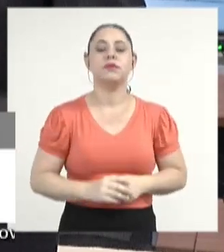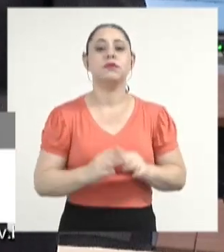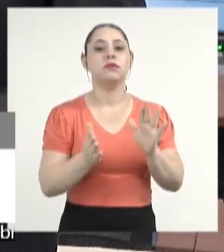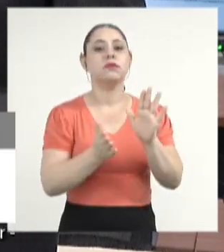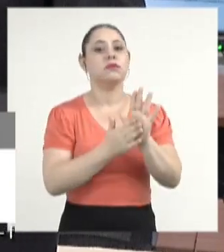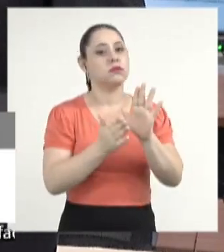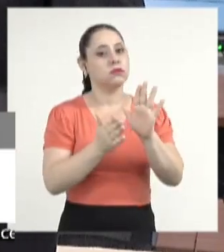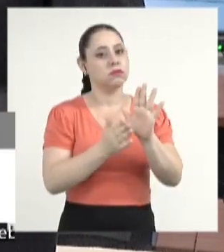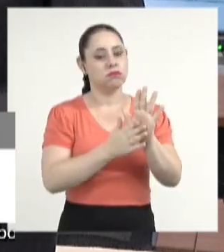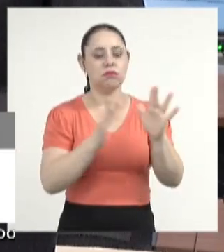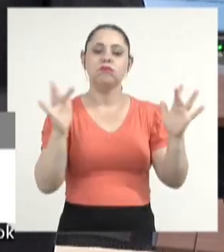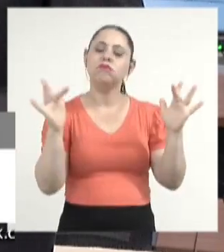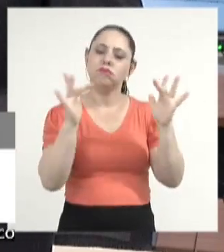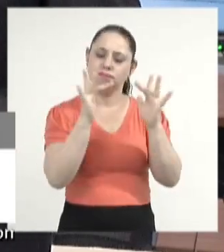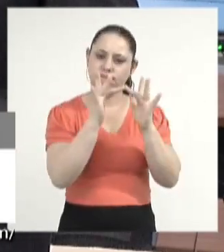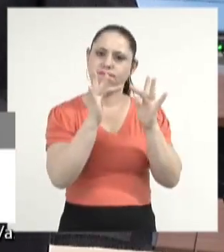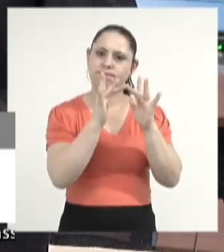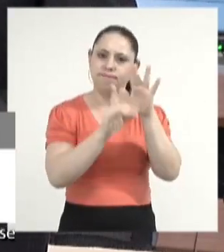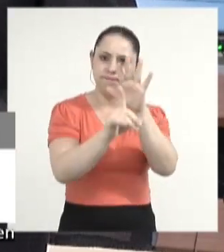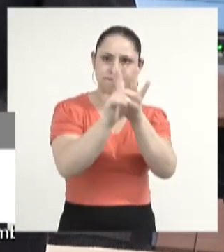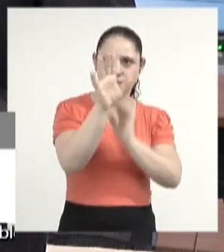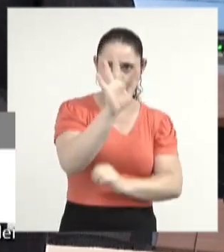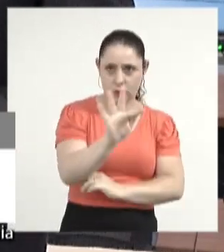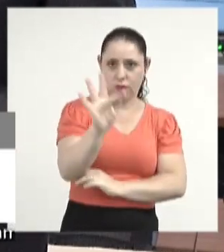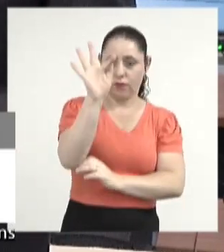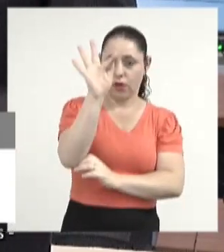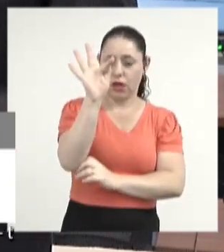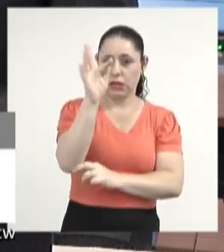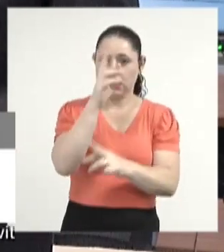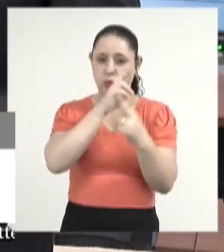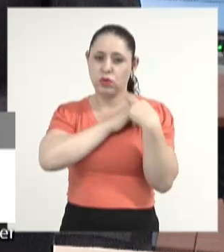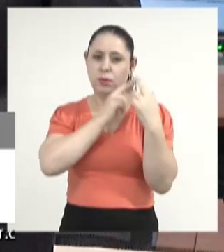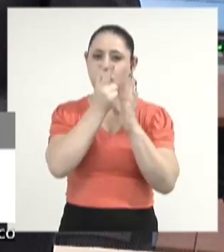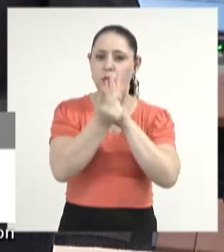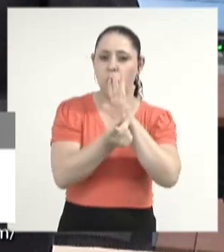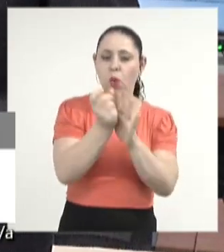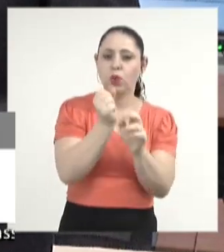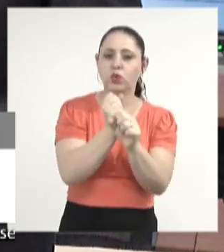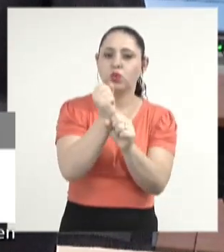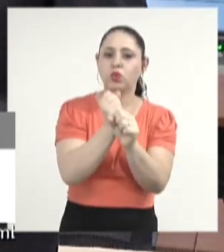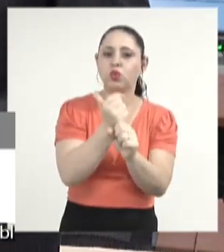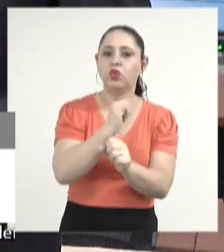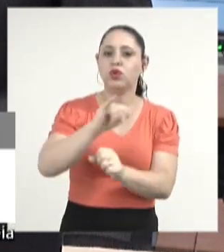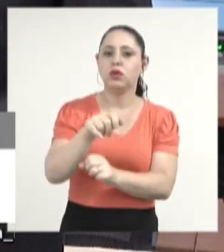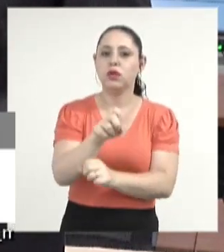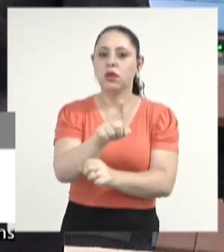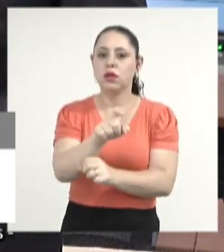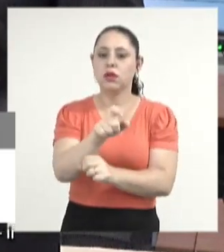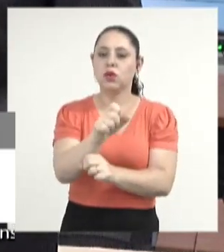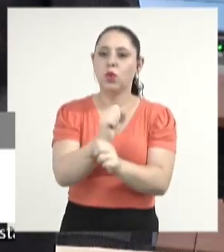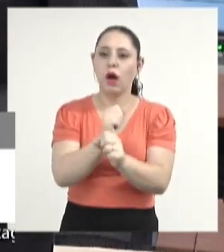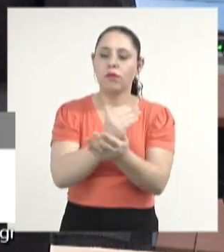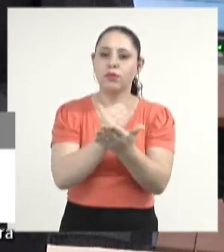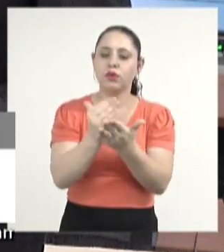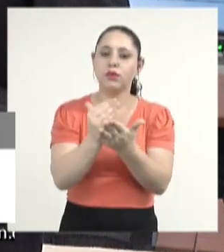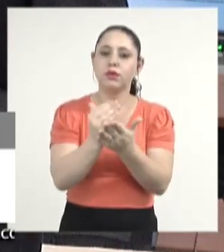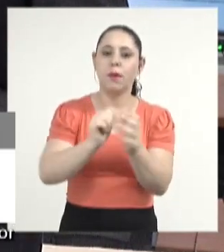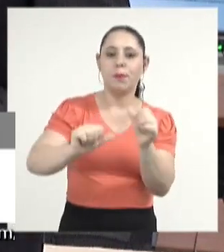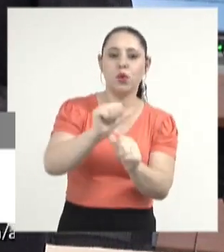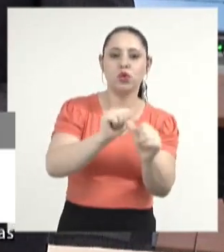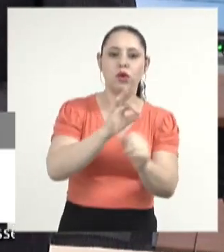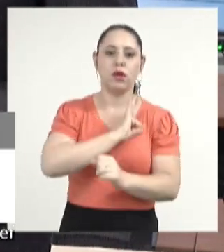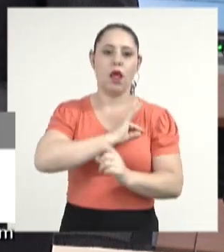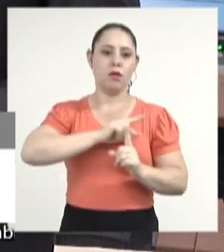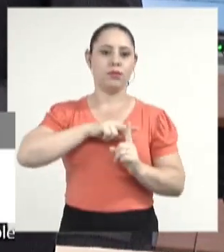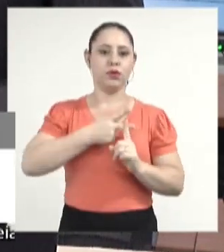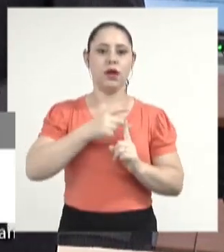proposta ela está em consonância com a lei federal de janeiro deste ano, que reajustou o subsídio dos ministros